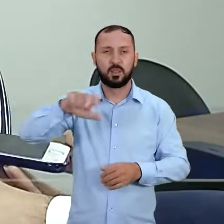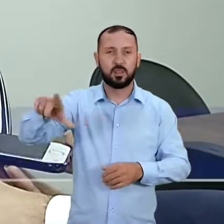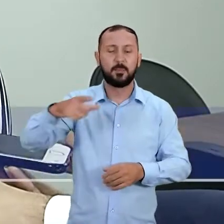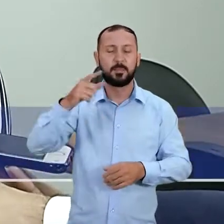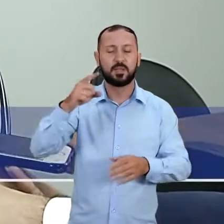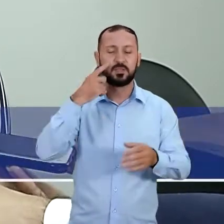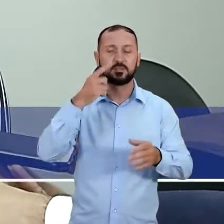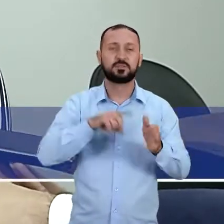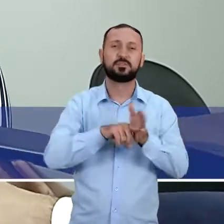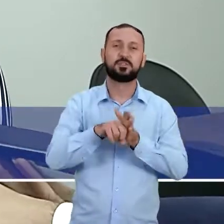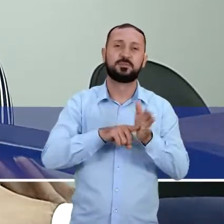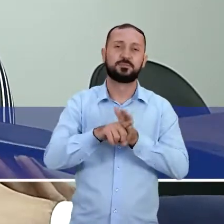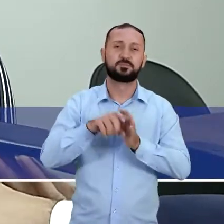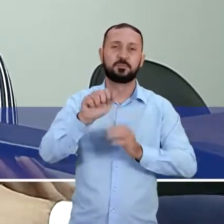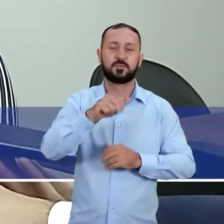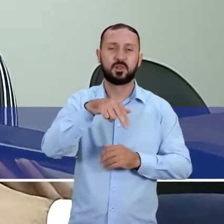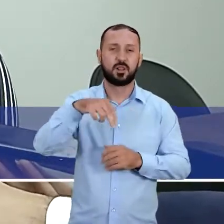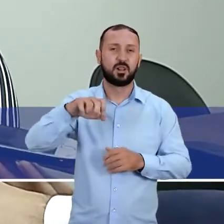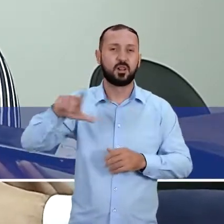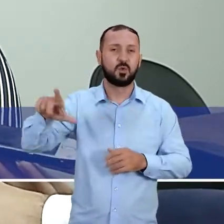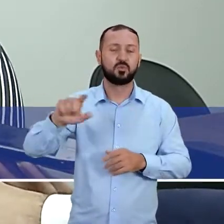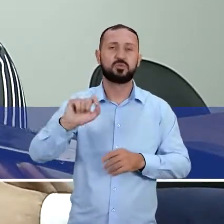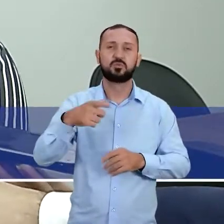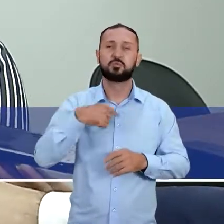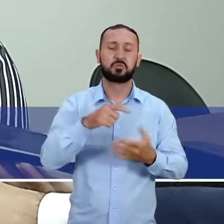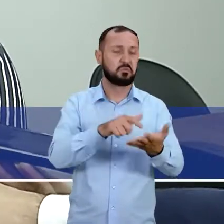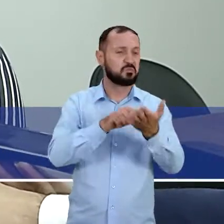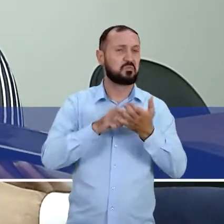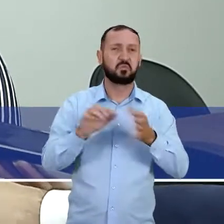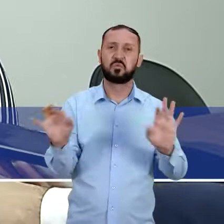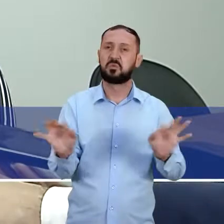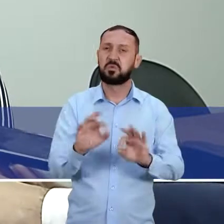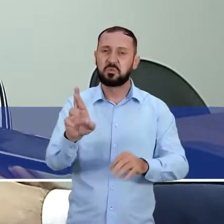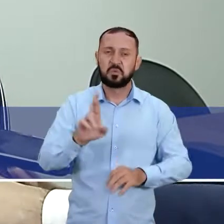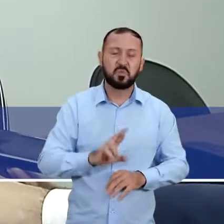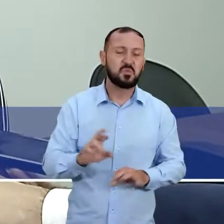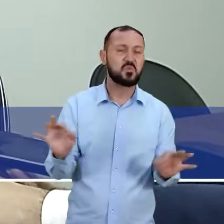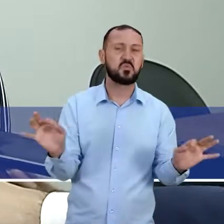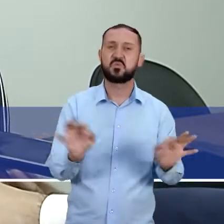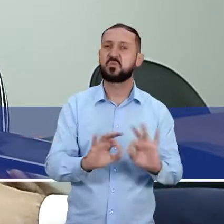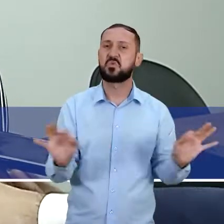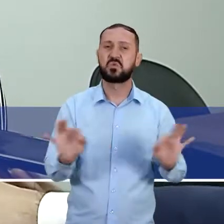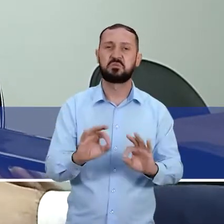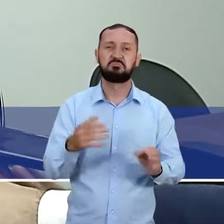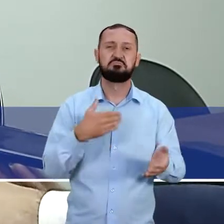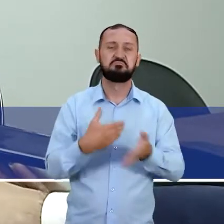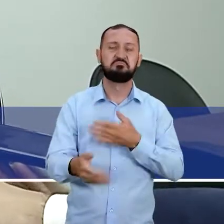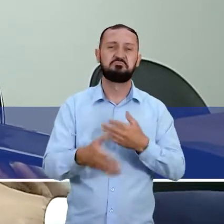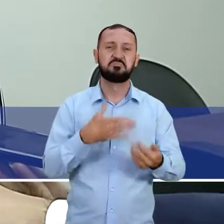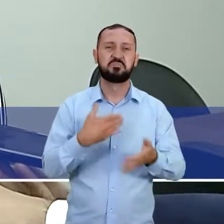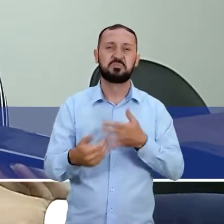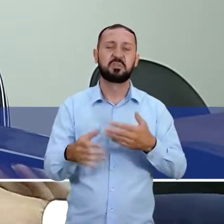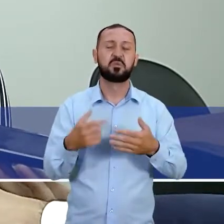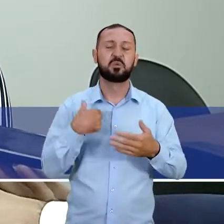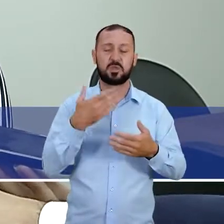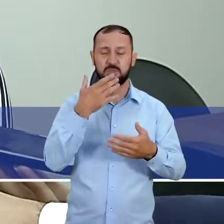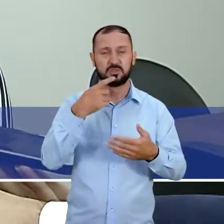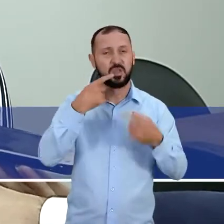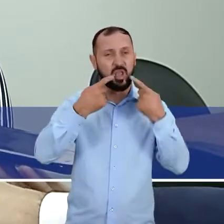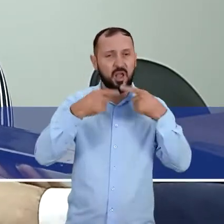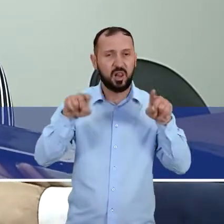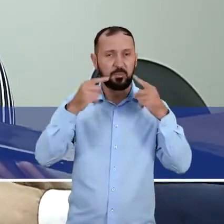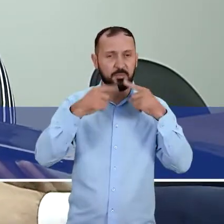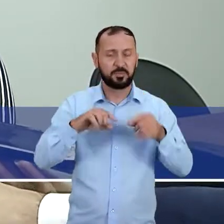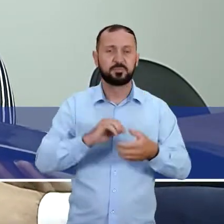ANEEL investigasse. A ANEEL não se manifestou, não se prestou a nada daquilo que nós